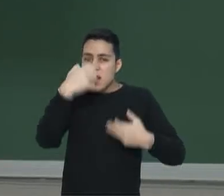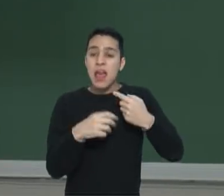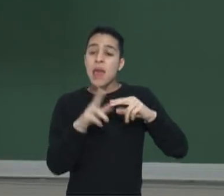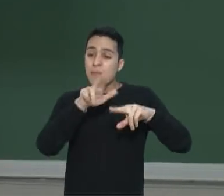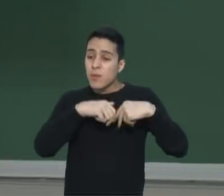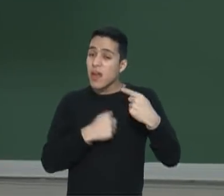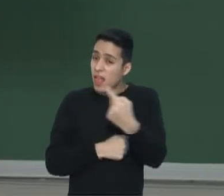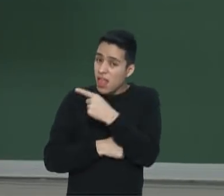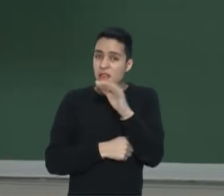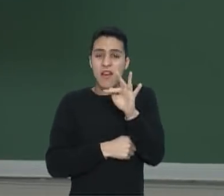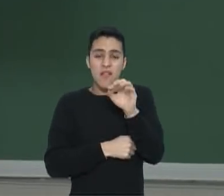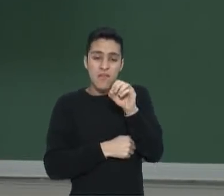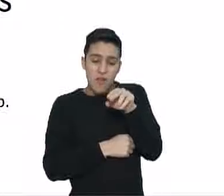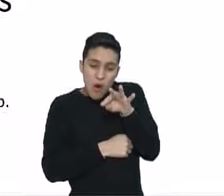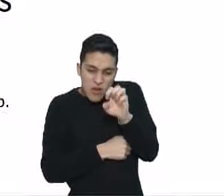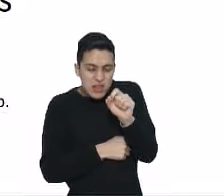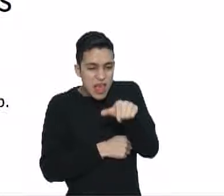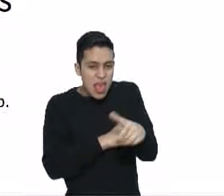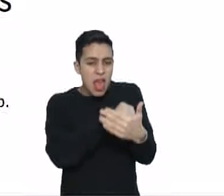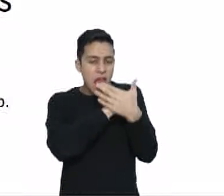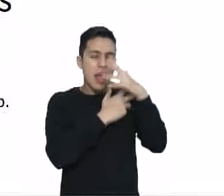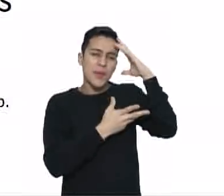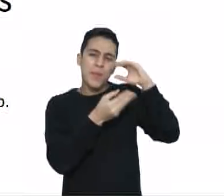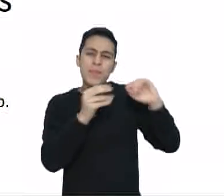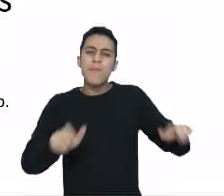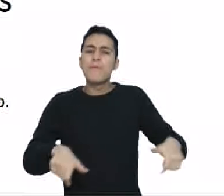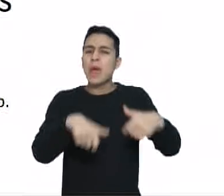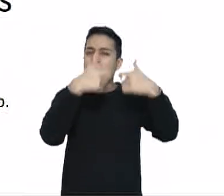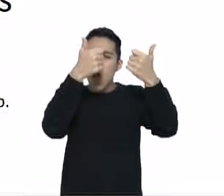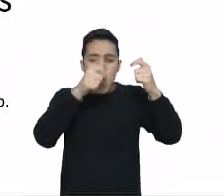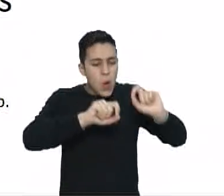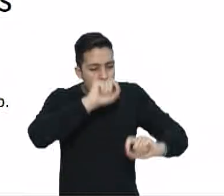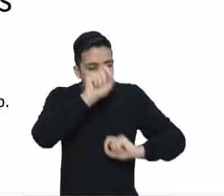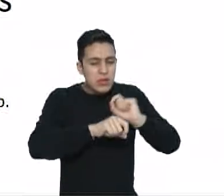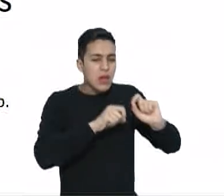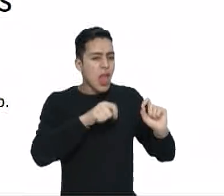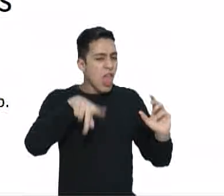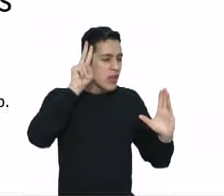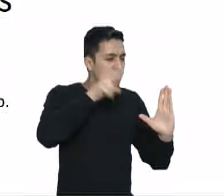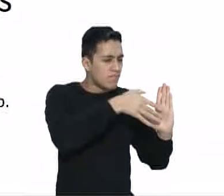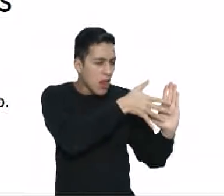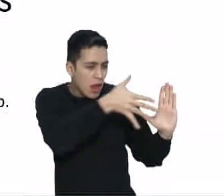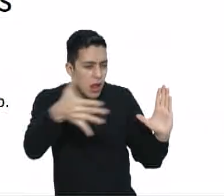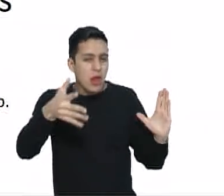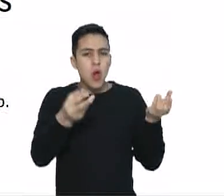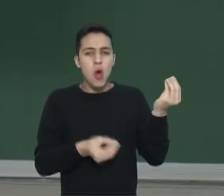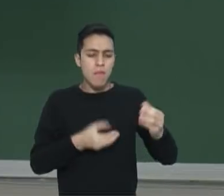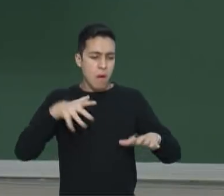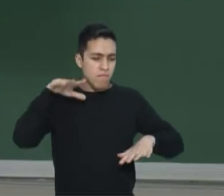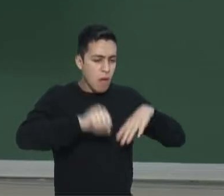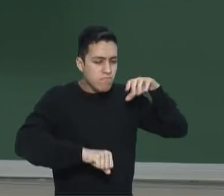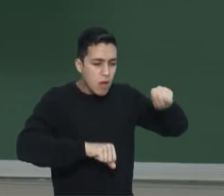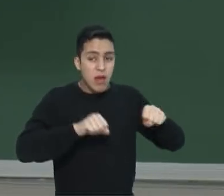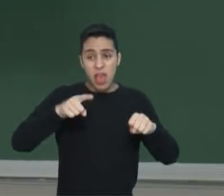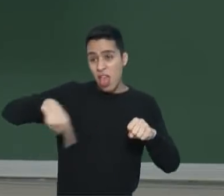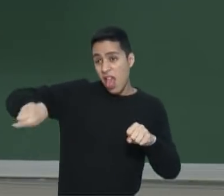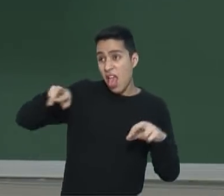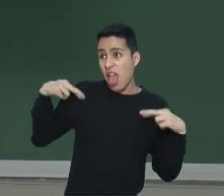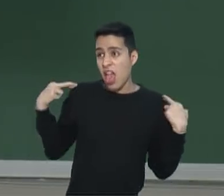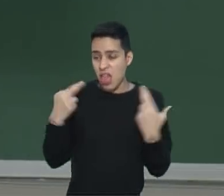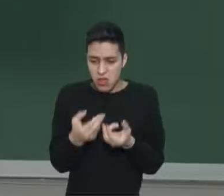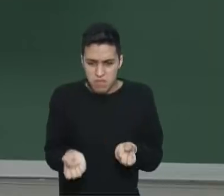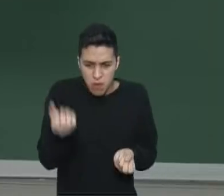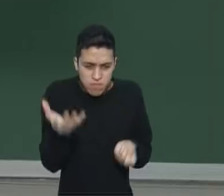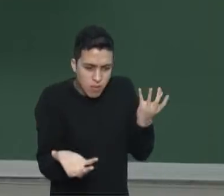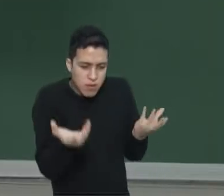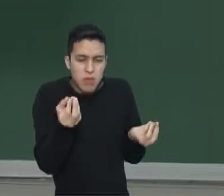através dessas fontes aqui que a gente entende um pouco melhor, né, a história de ocupação dos reinos e formação dos